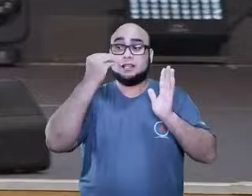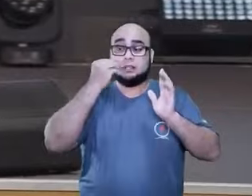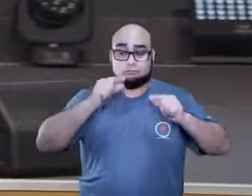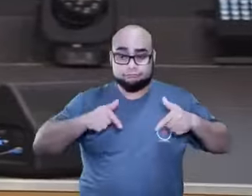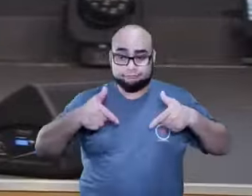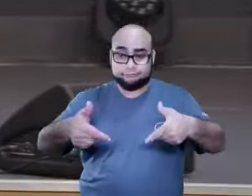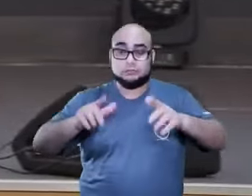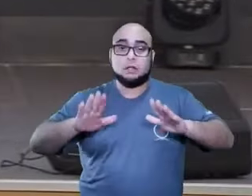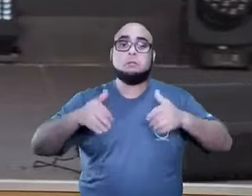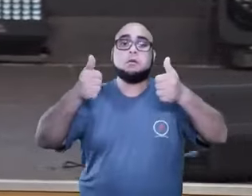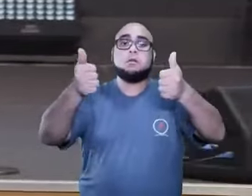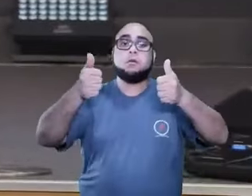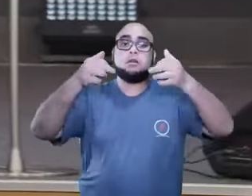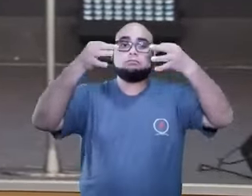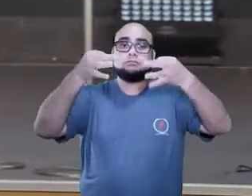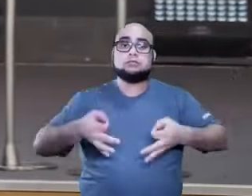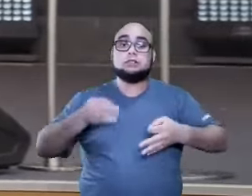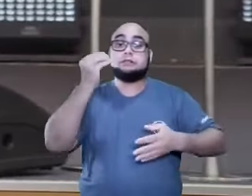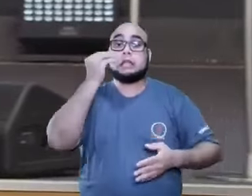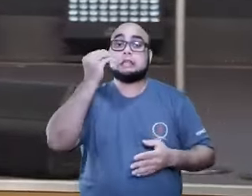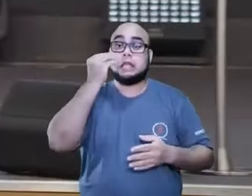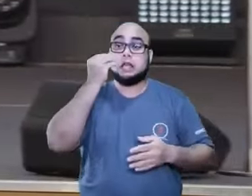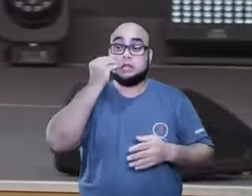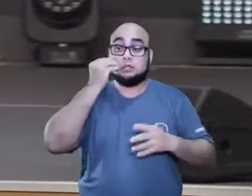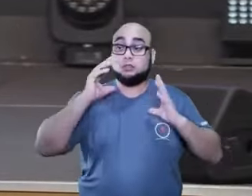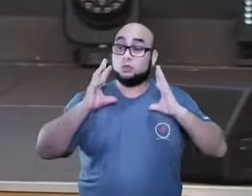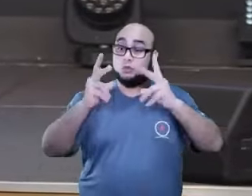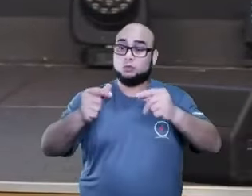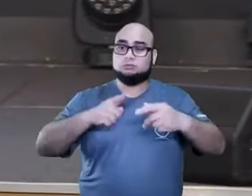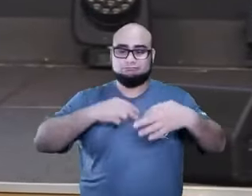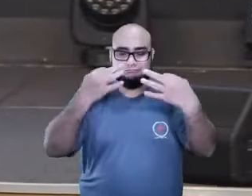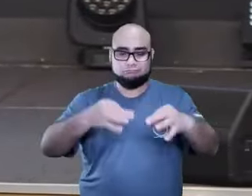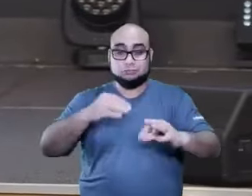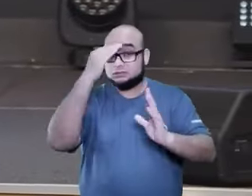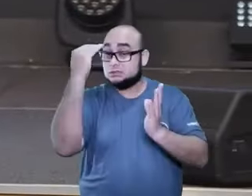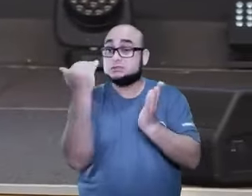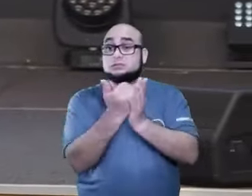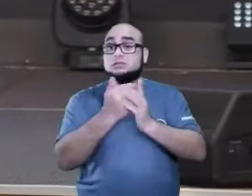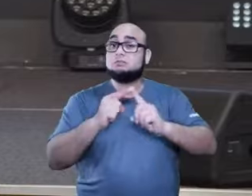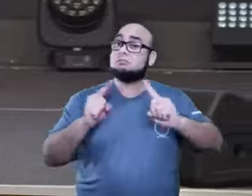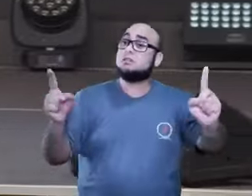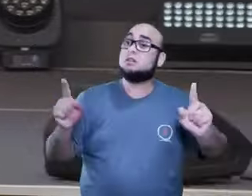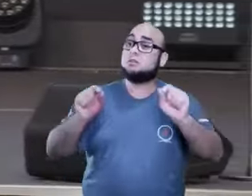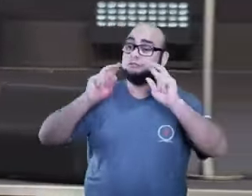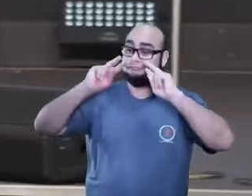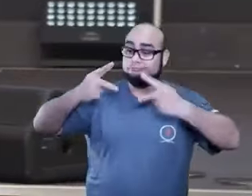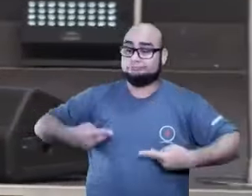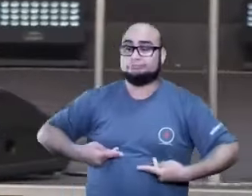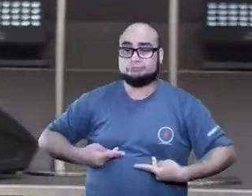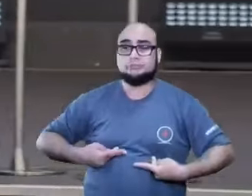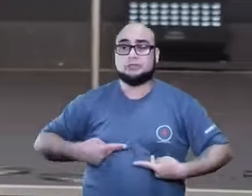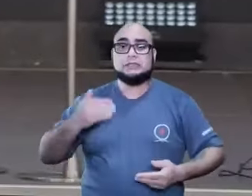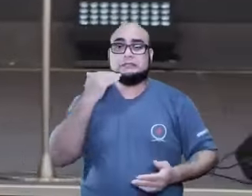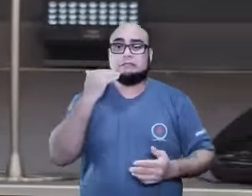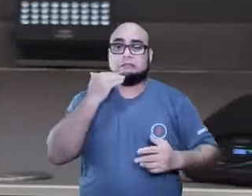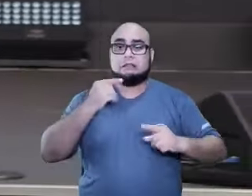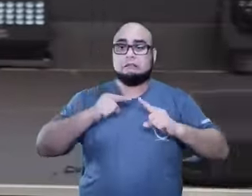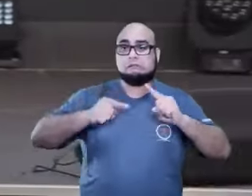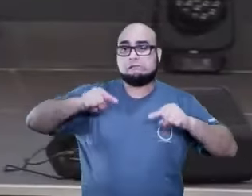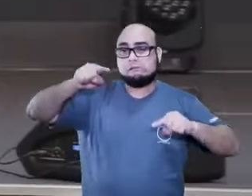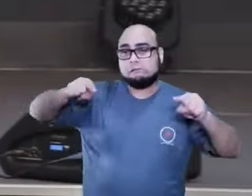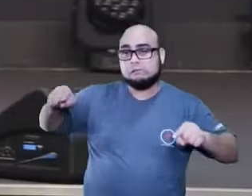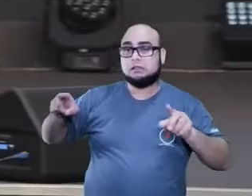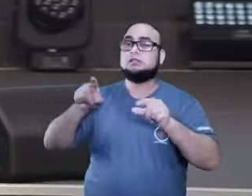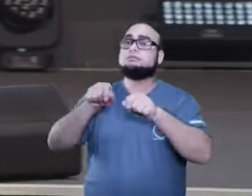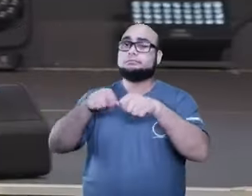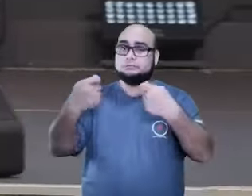melhor, lutando para dar o seu tudo, mas como é humano, falho, imperfeito, ele